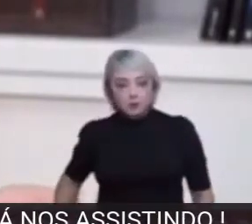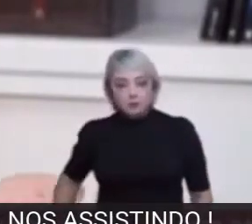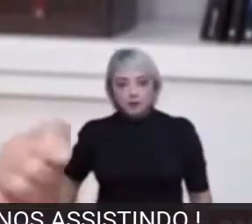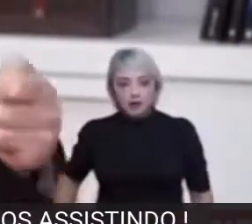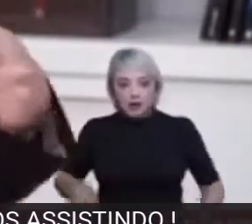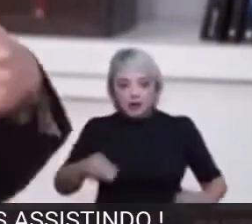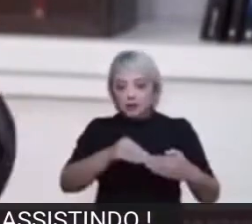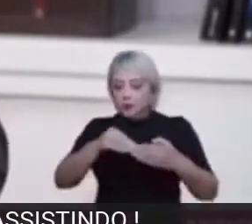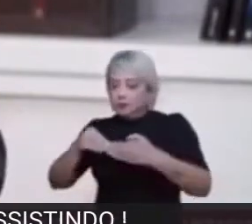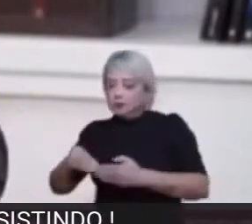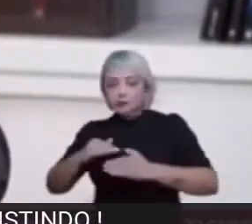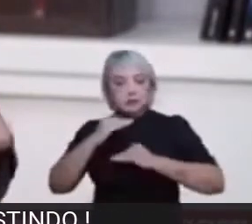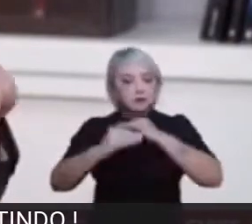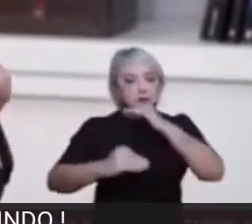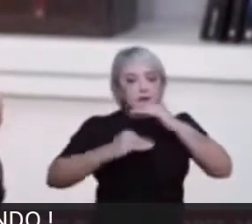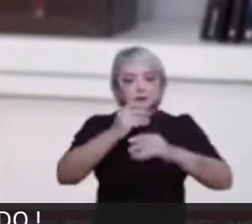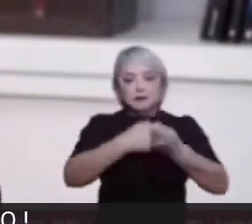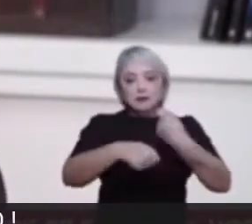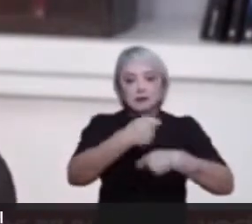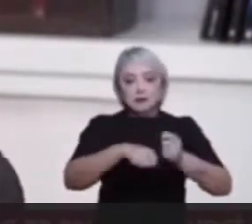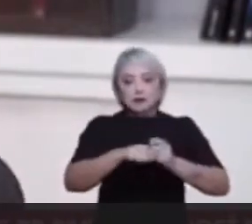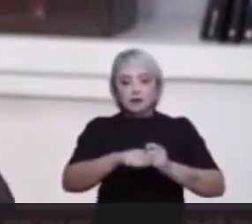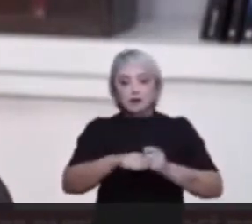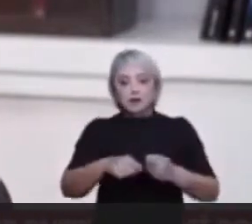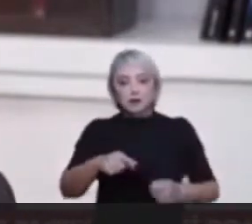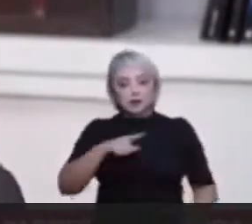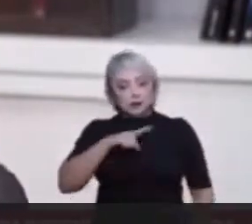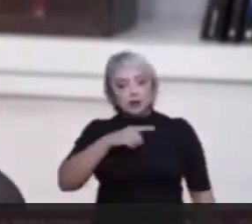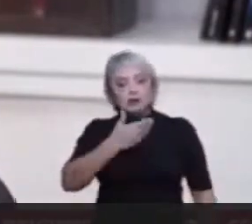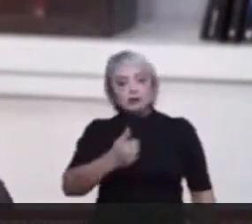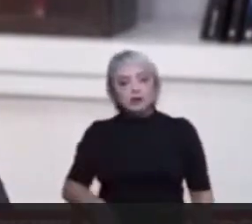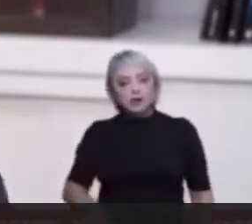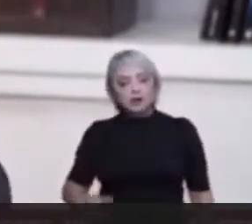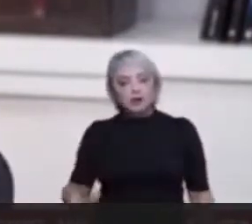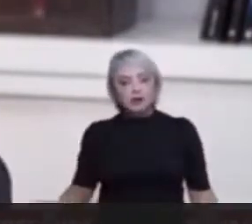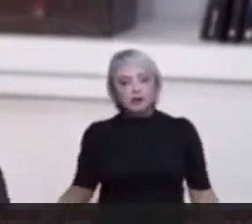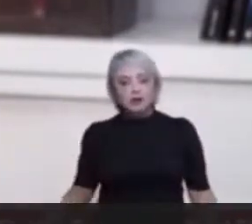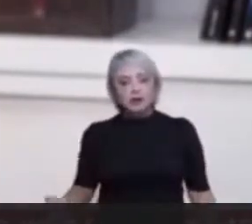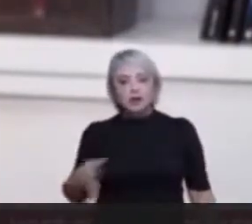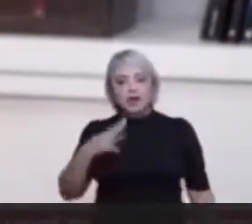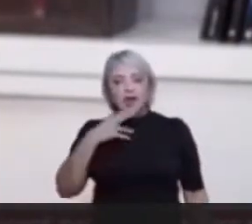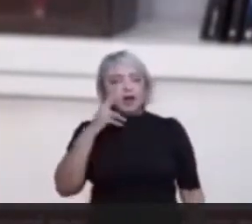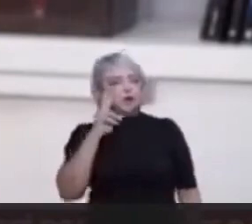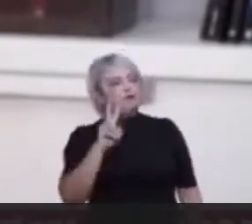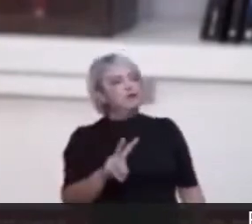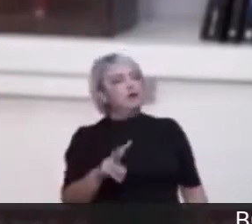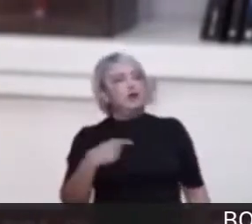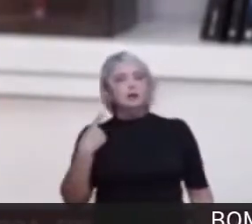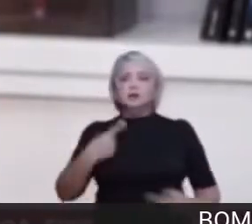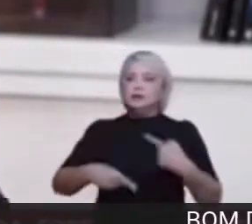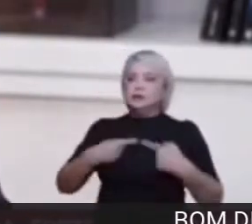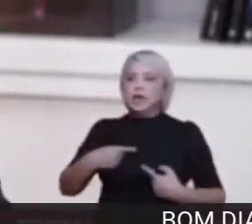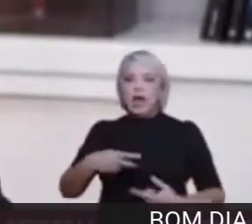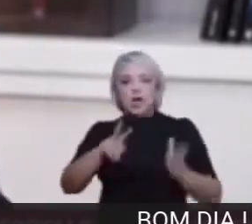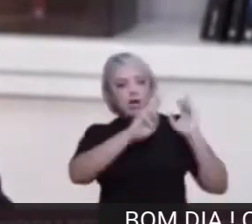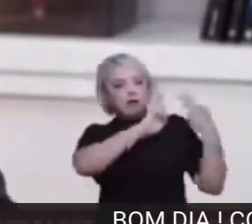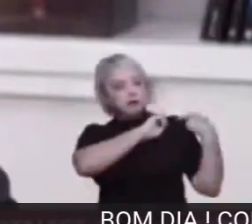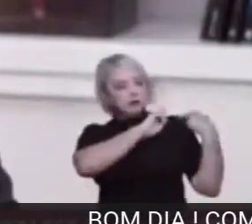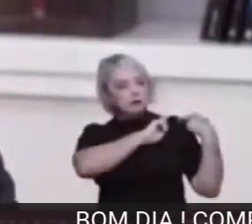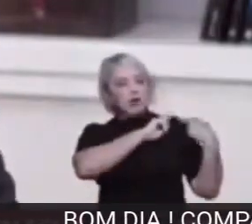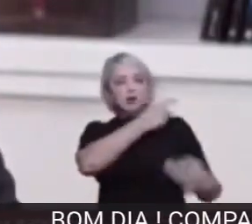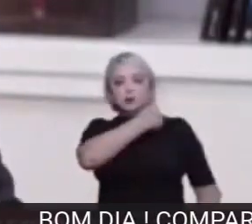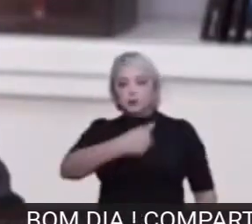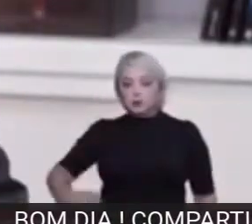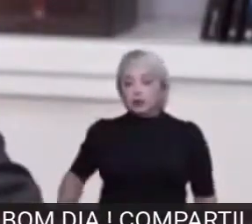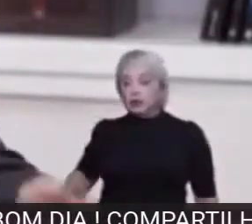desenvolvimento econômico, quando o Estado tem que ser. Aliás, eu vejo, quando a gente discute o papel do Estado, Paulo, uma coisa que é importante